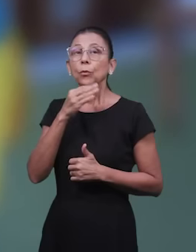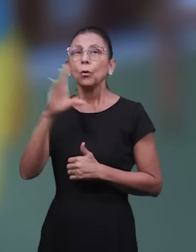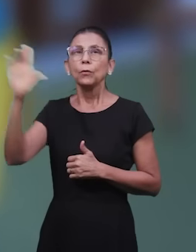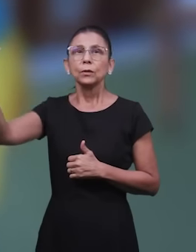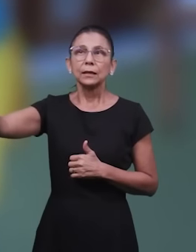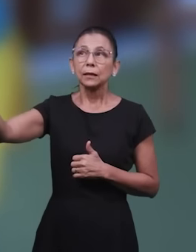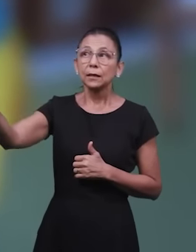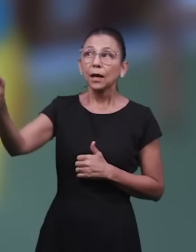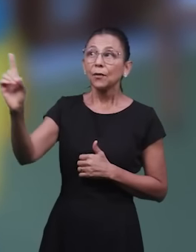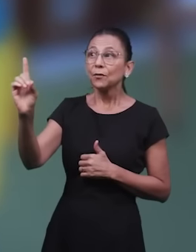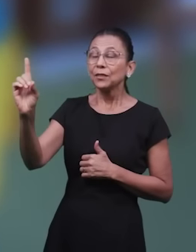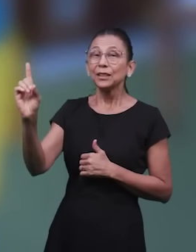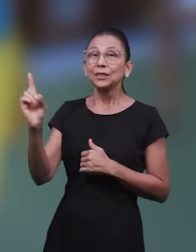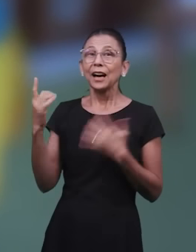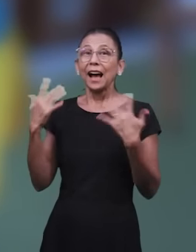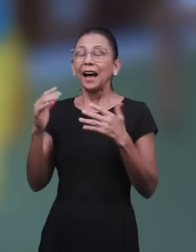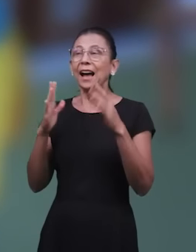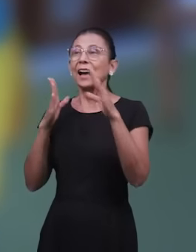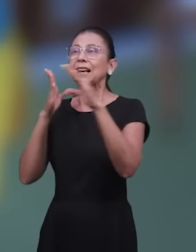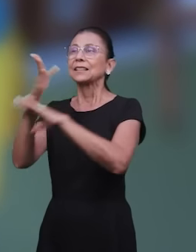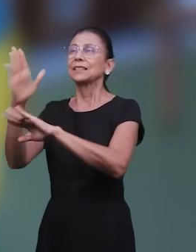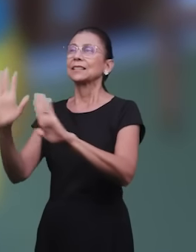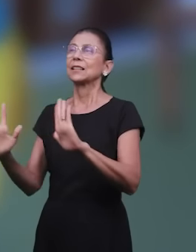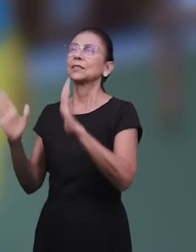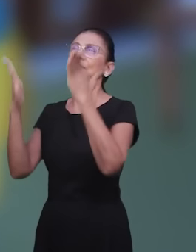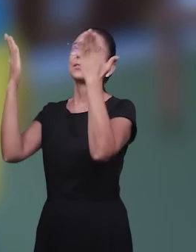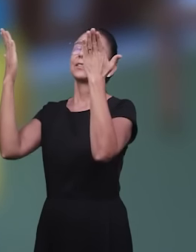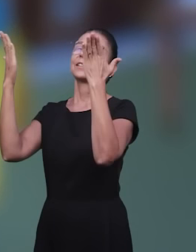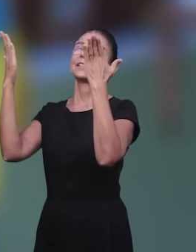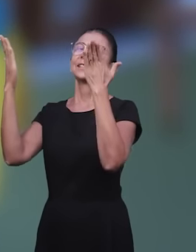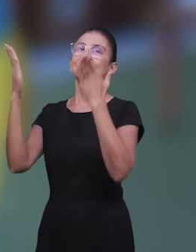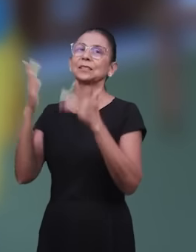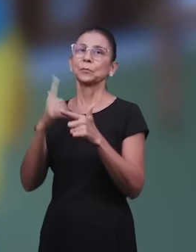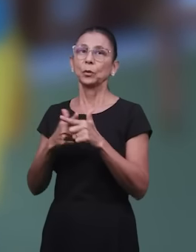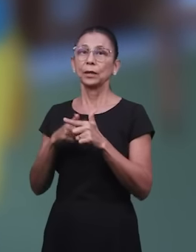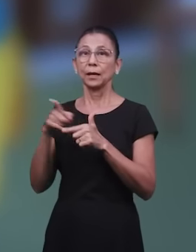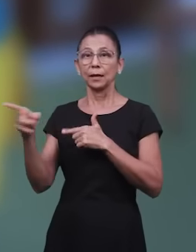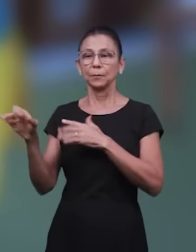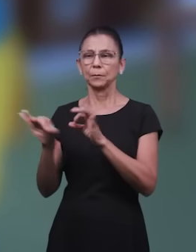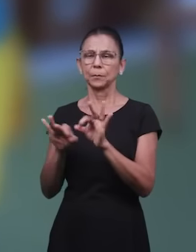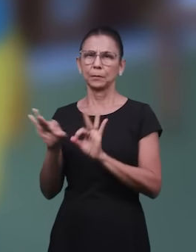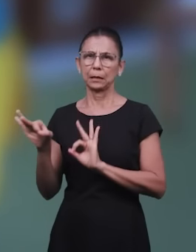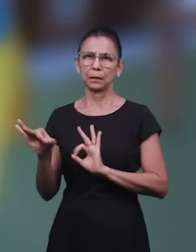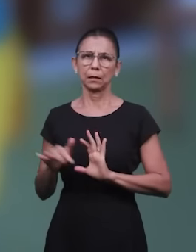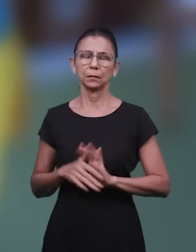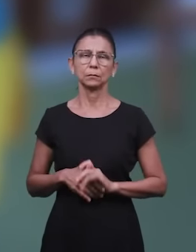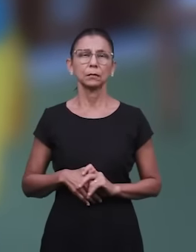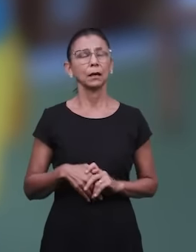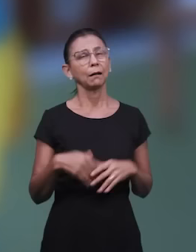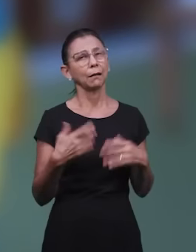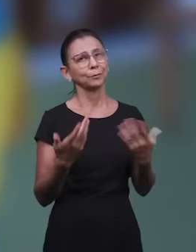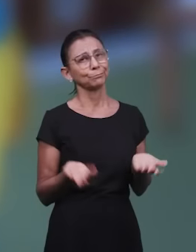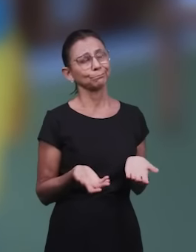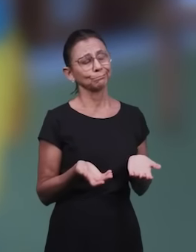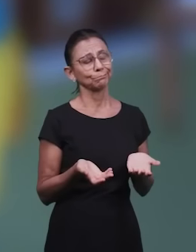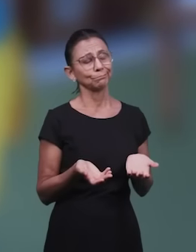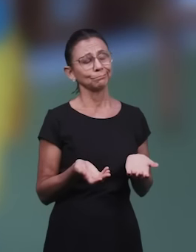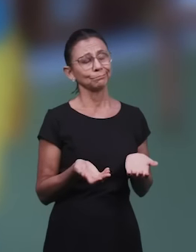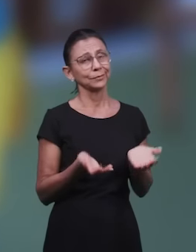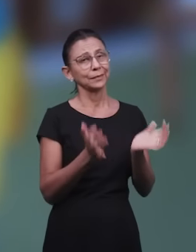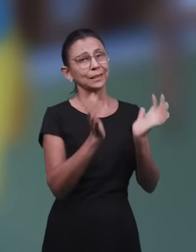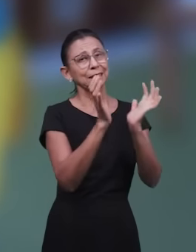elas puderam entrar e participar da festa porque estavam preparadas. Agora